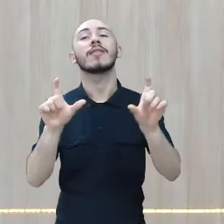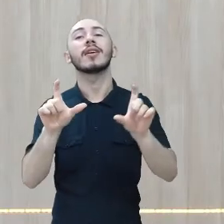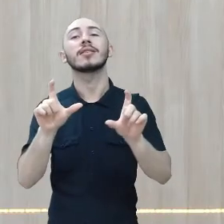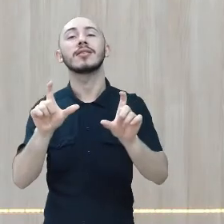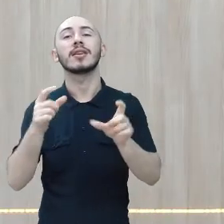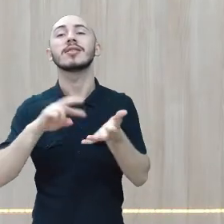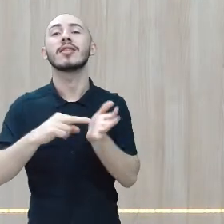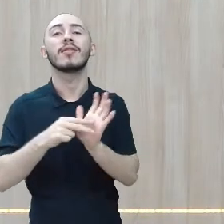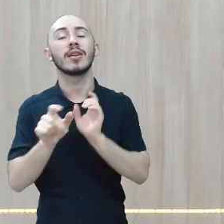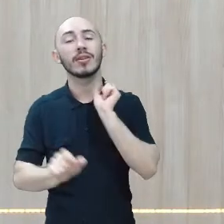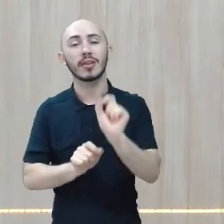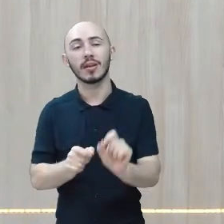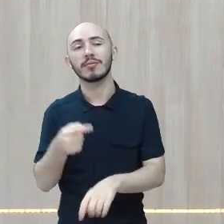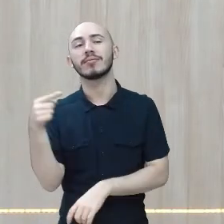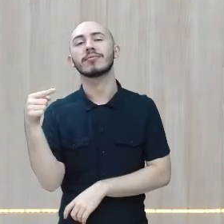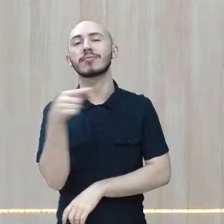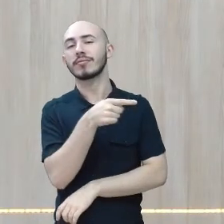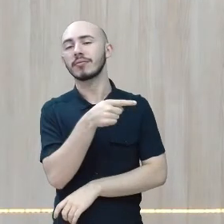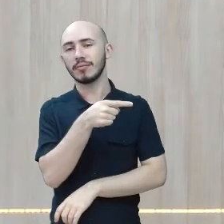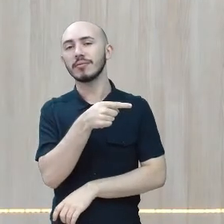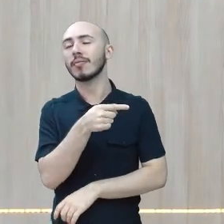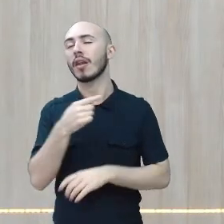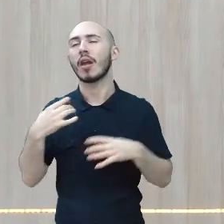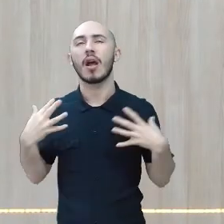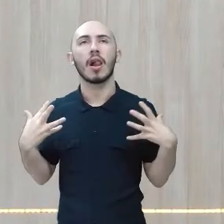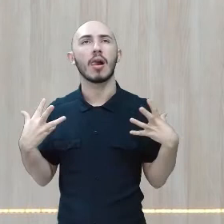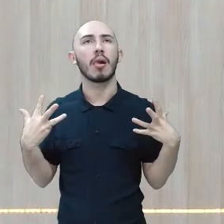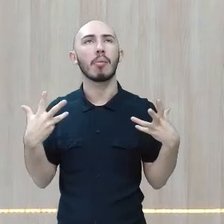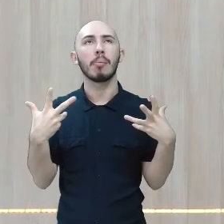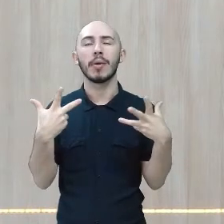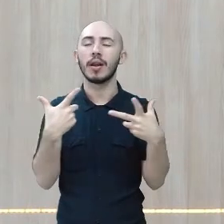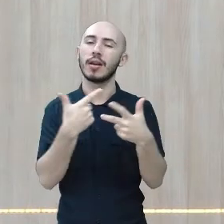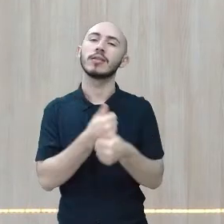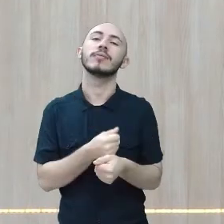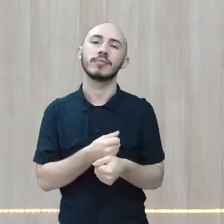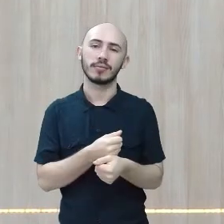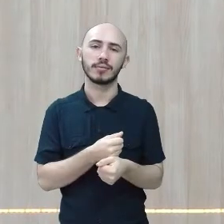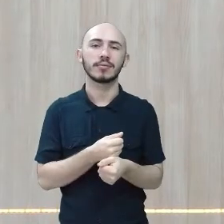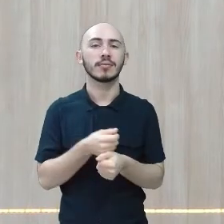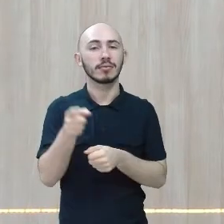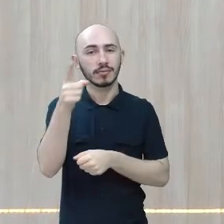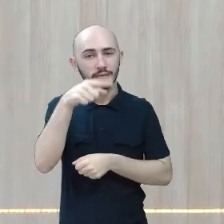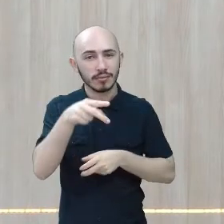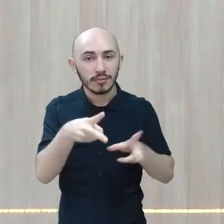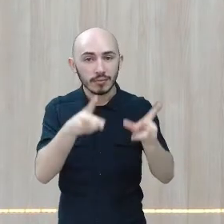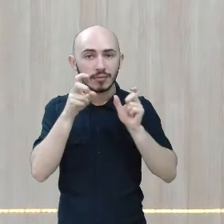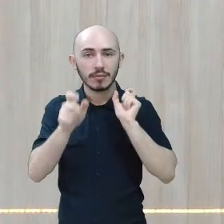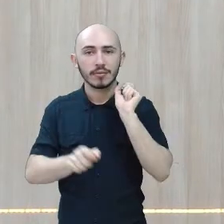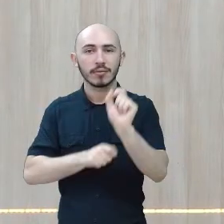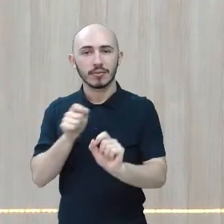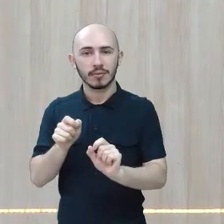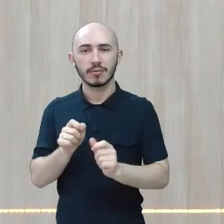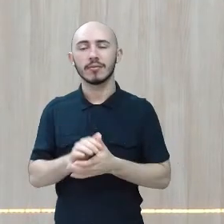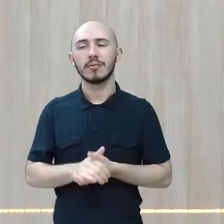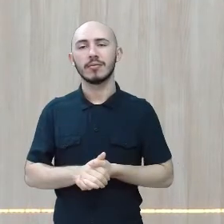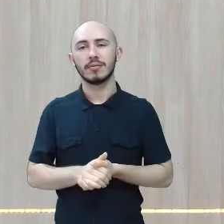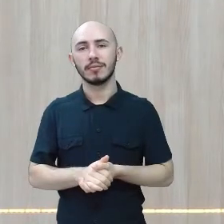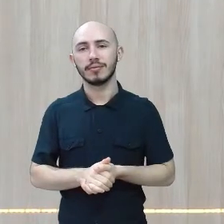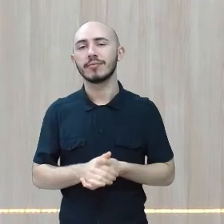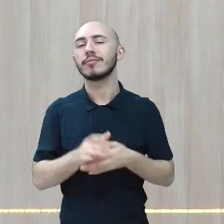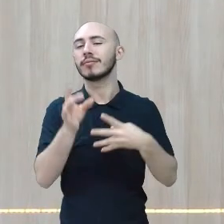Gabriela tem uma beleza felina. Então, percebam aí, não é?